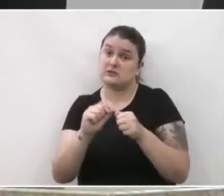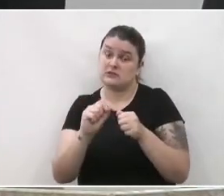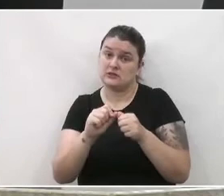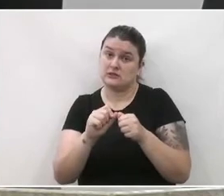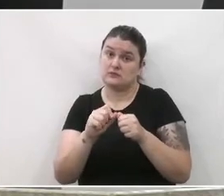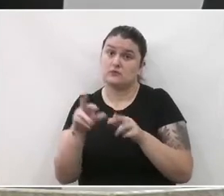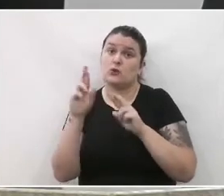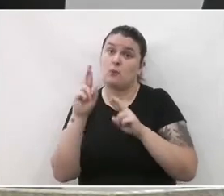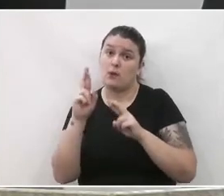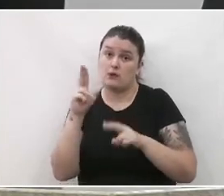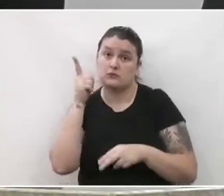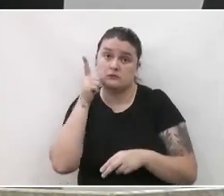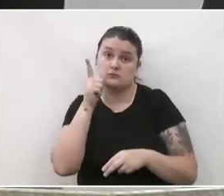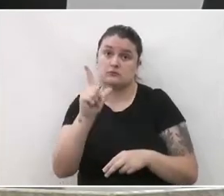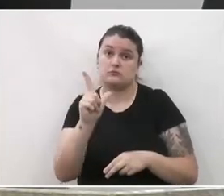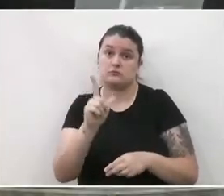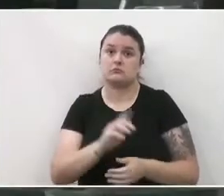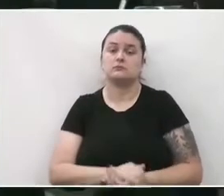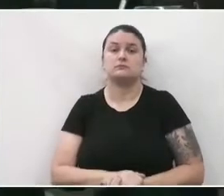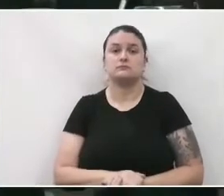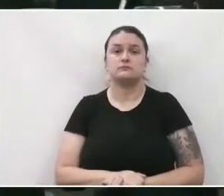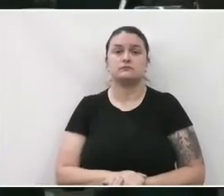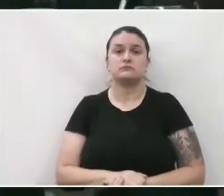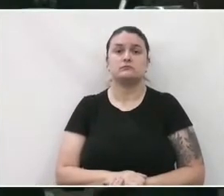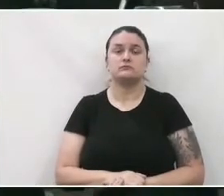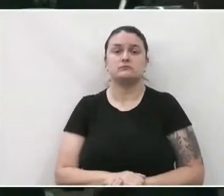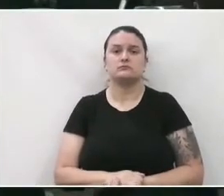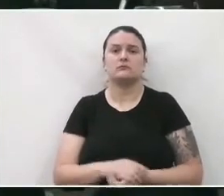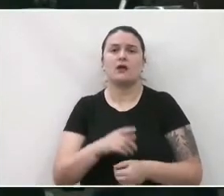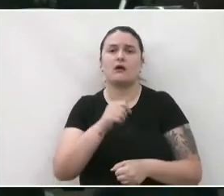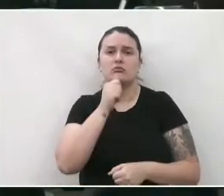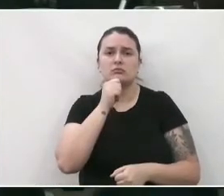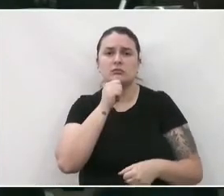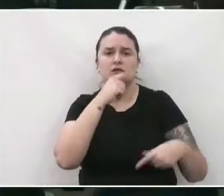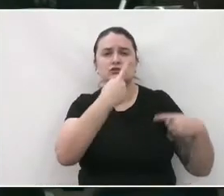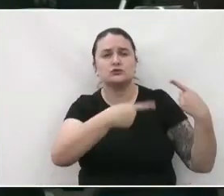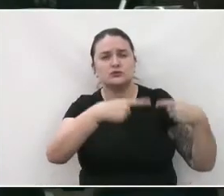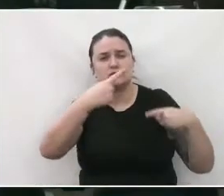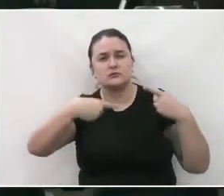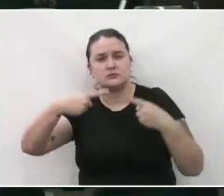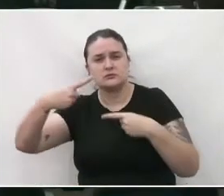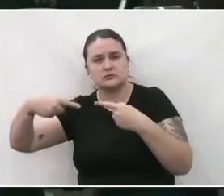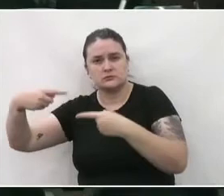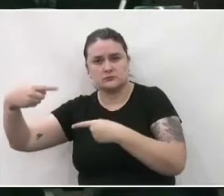contemplado nessa questão. Em discussão?